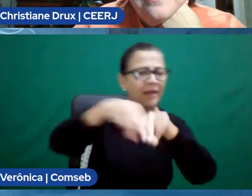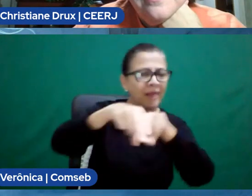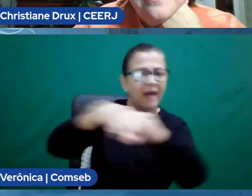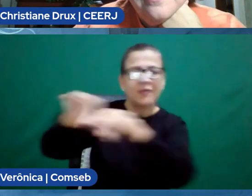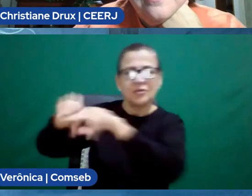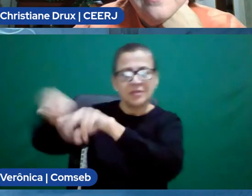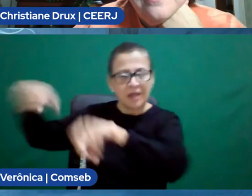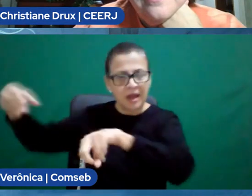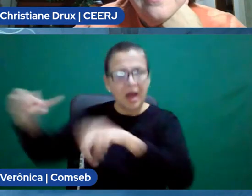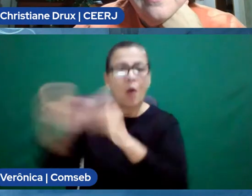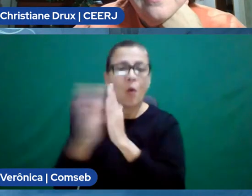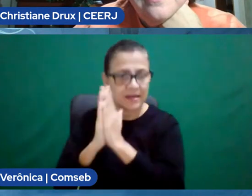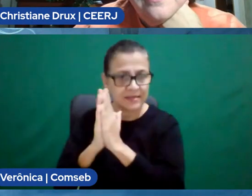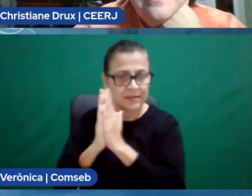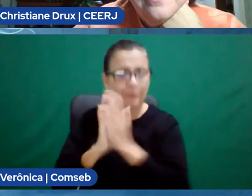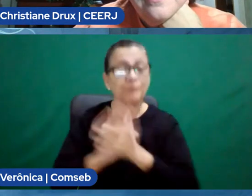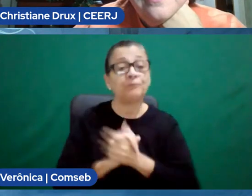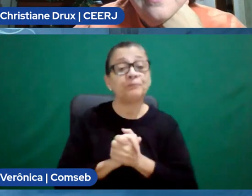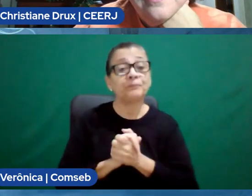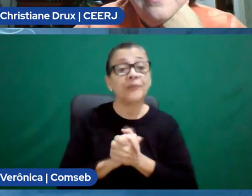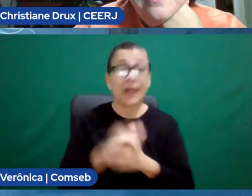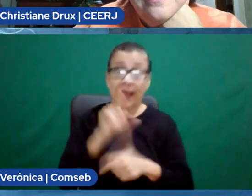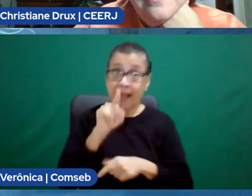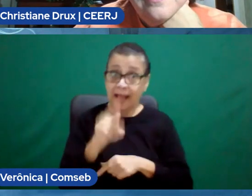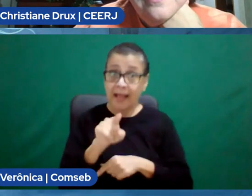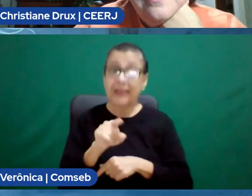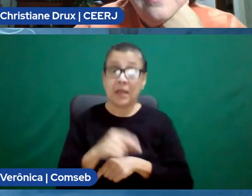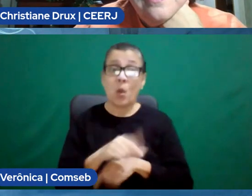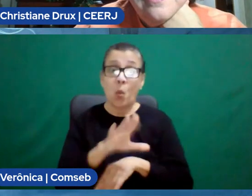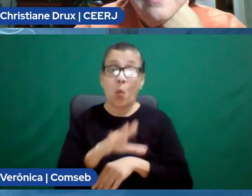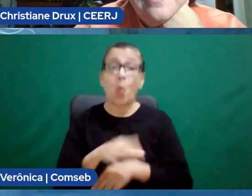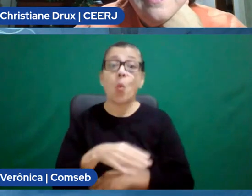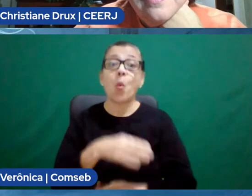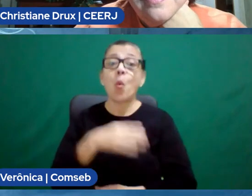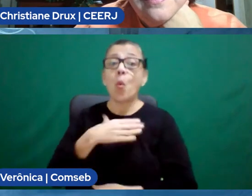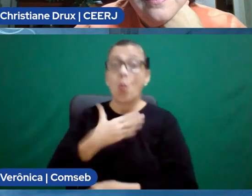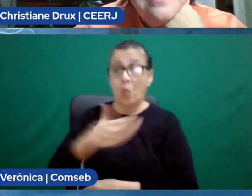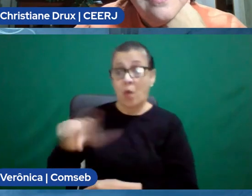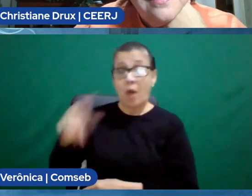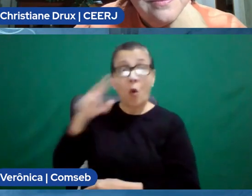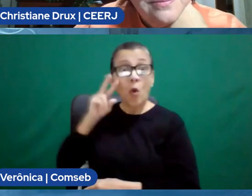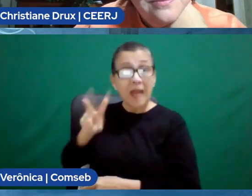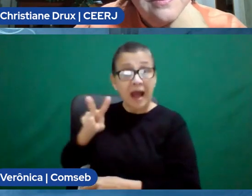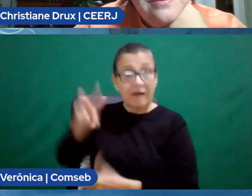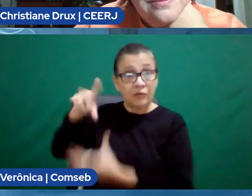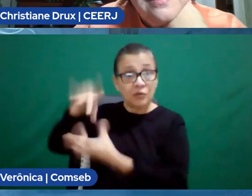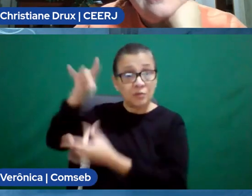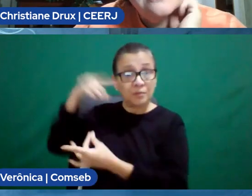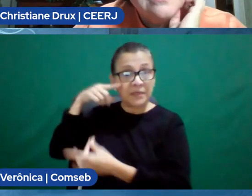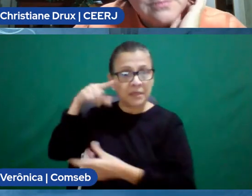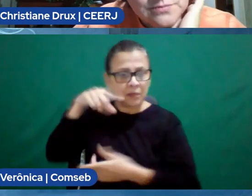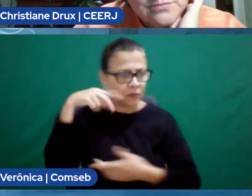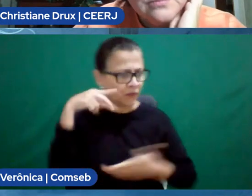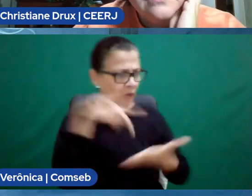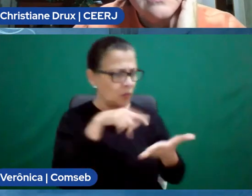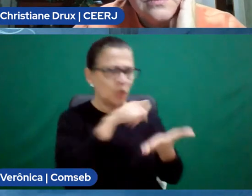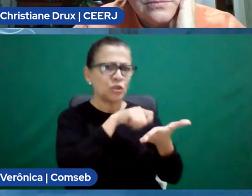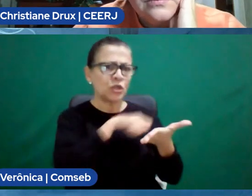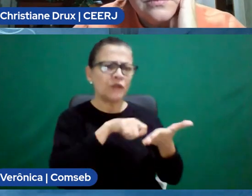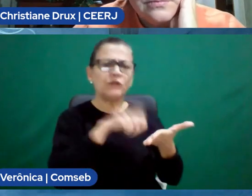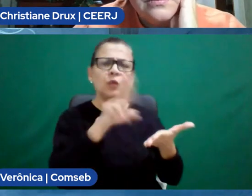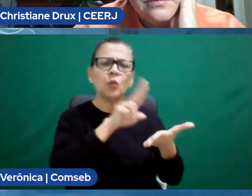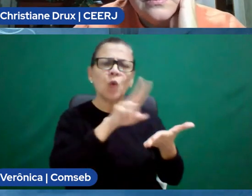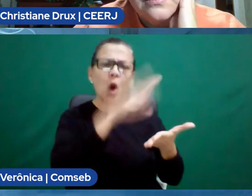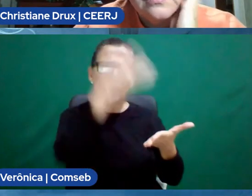fazer as vibrações. Ele disse que várias vezes ele ficava olhando, a pessoa estava escrevendo o nome, o